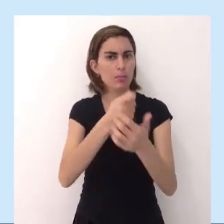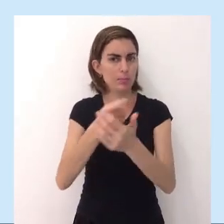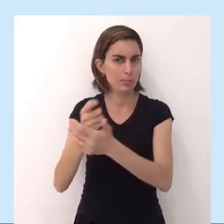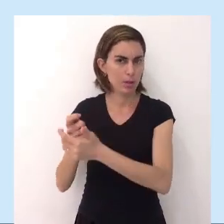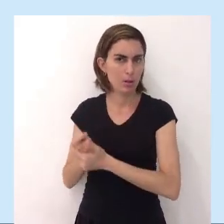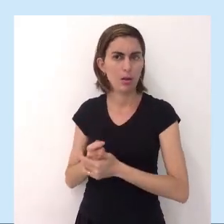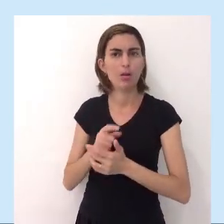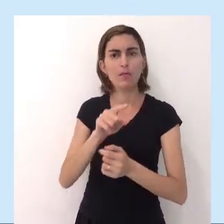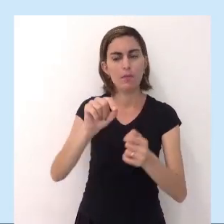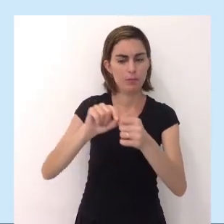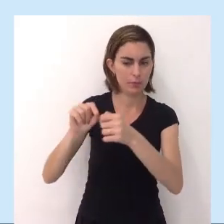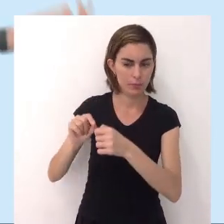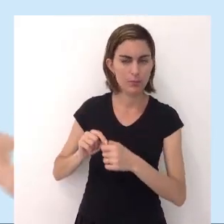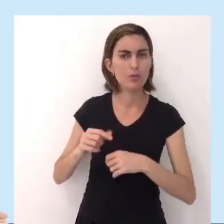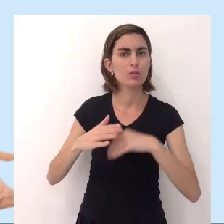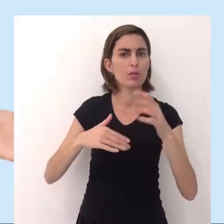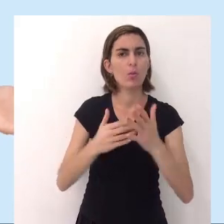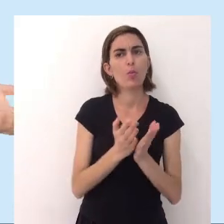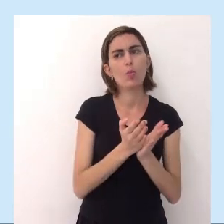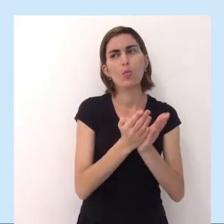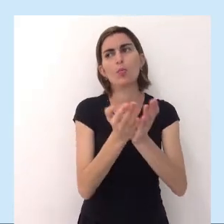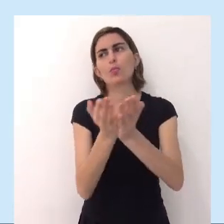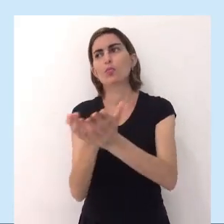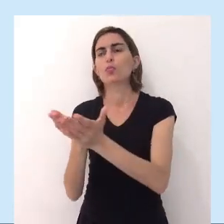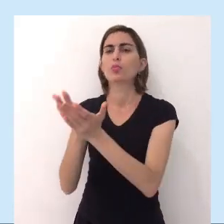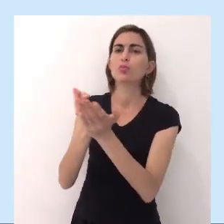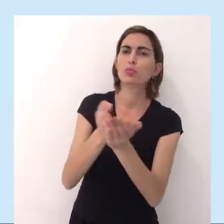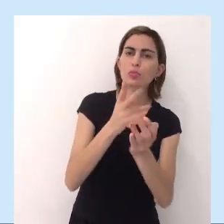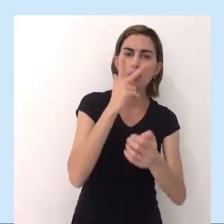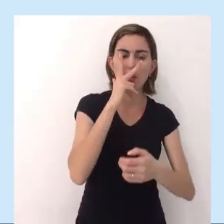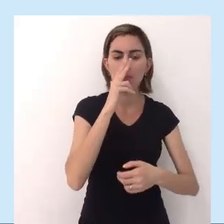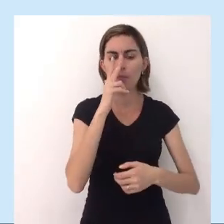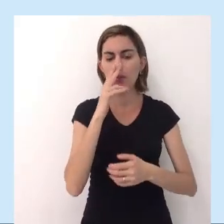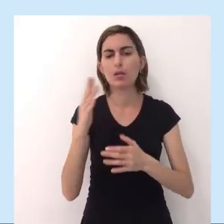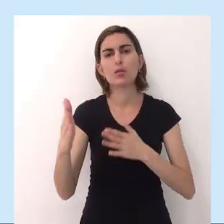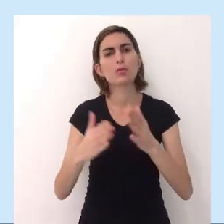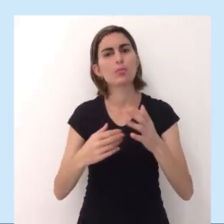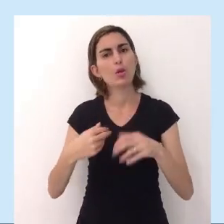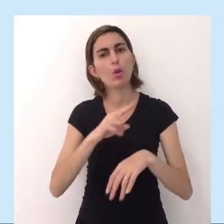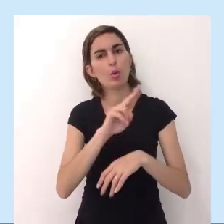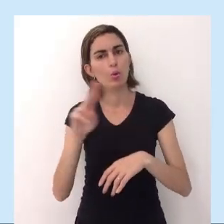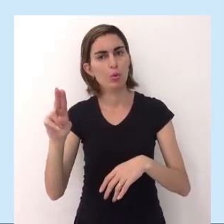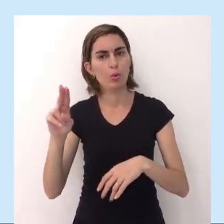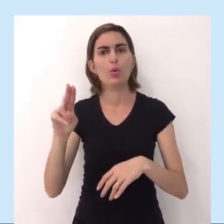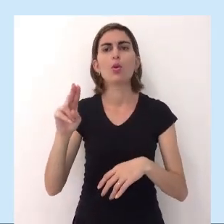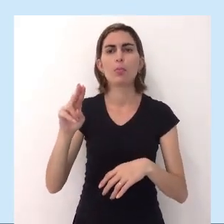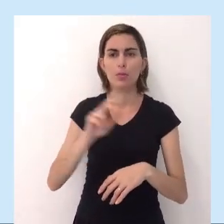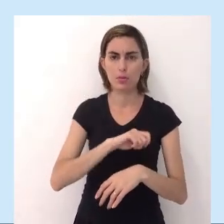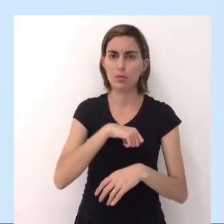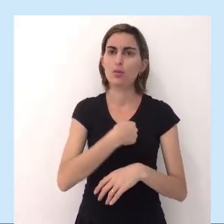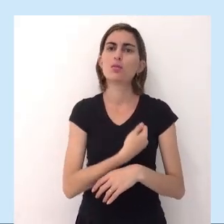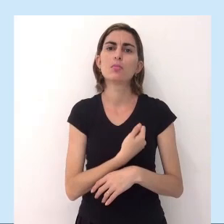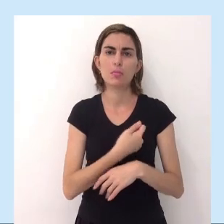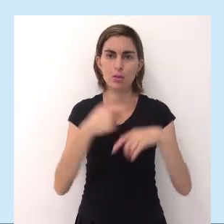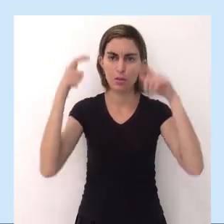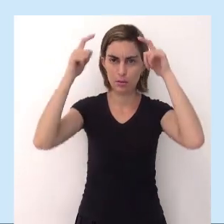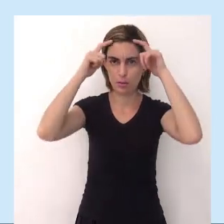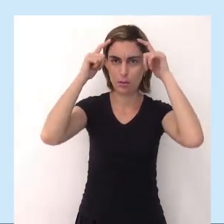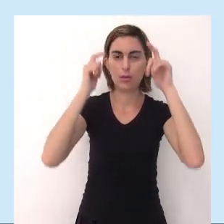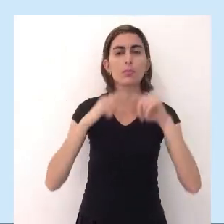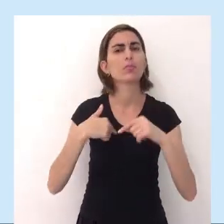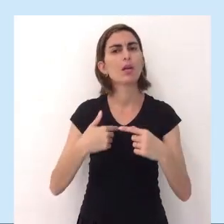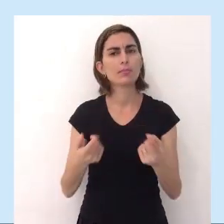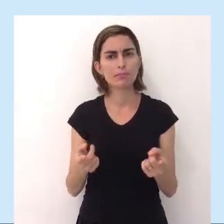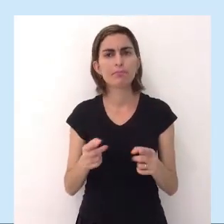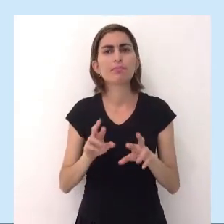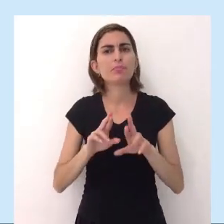tá? Para praticar as navegações, mesmo levando o nome dos reis da Espanha, ok, gente?